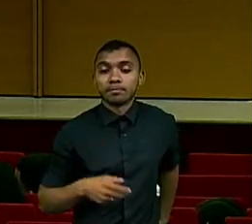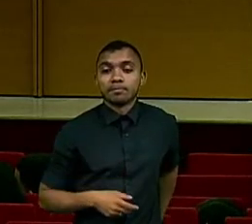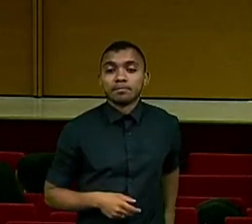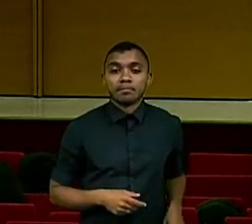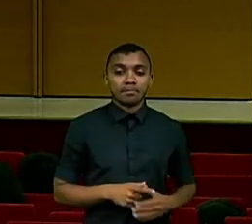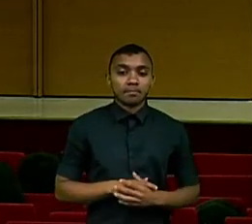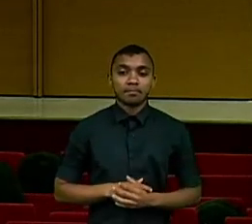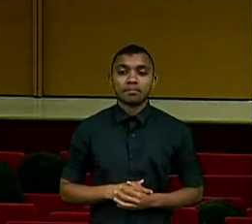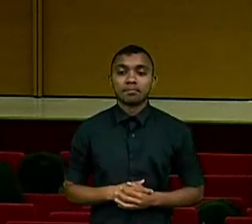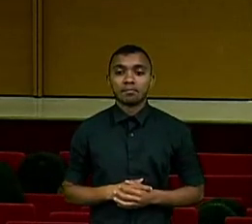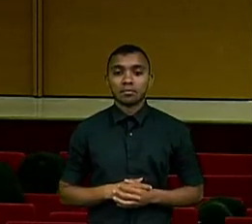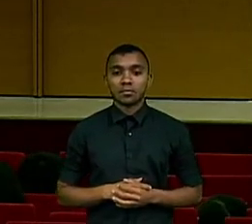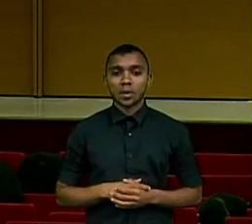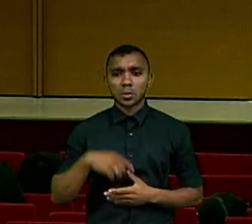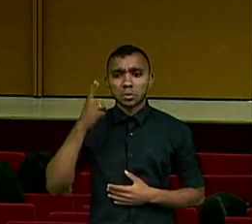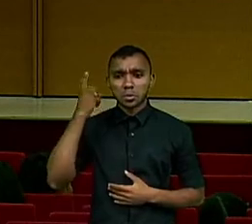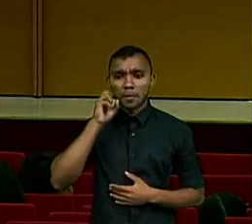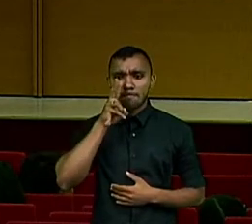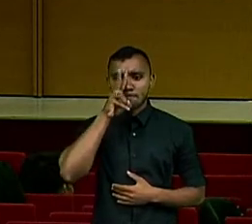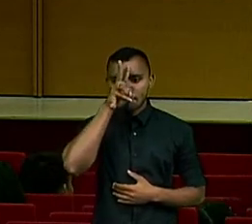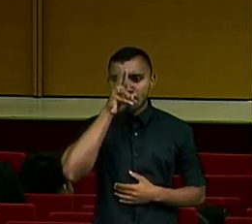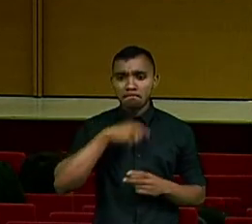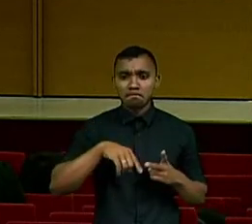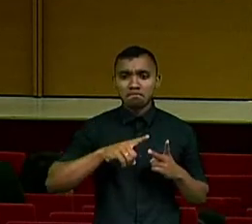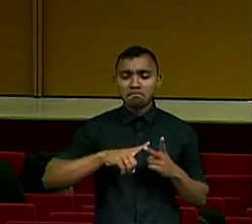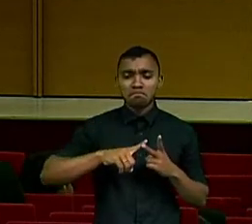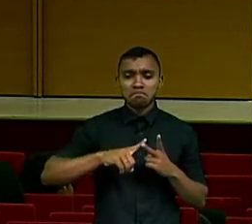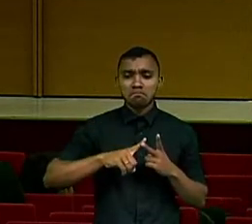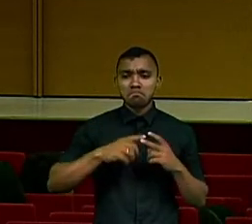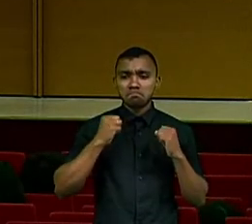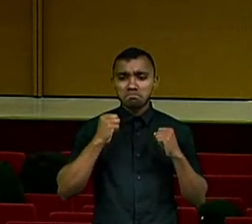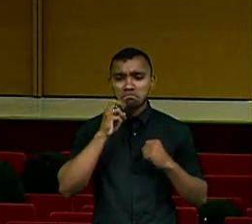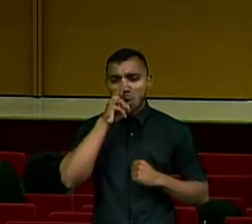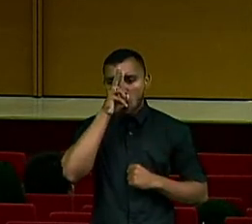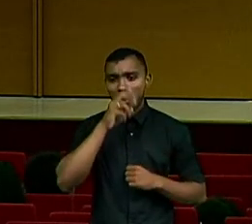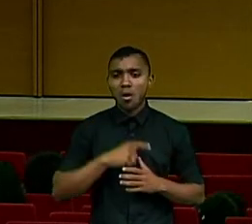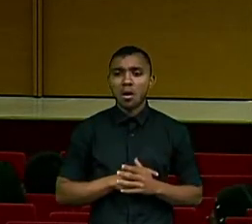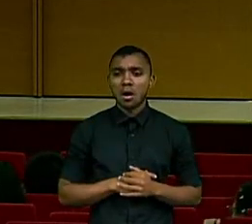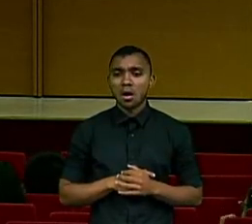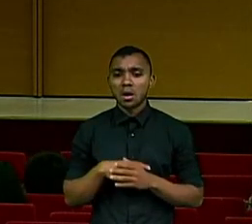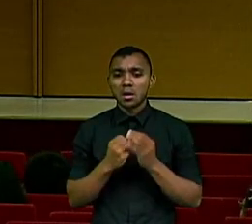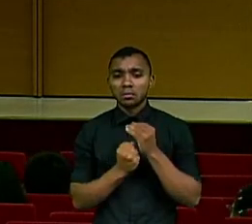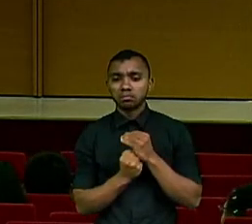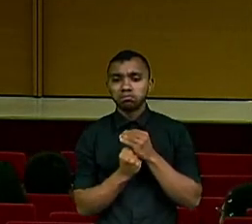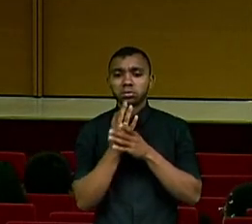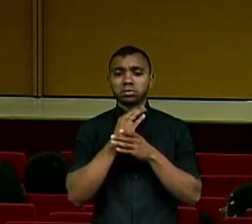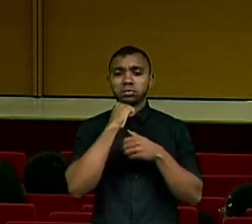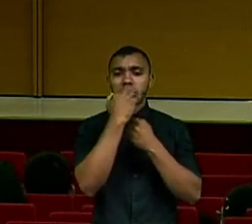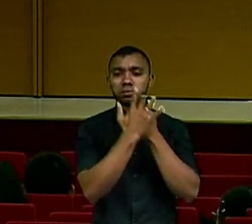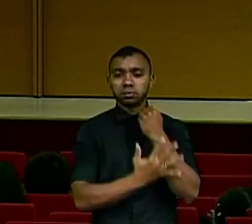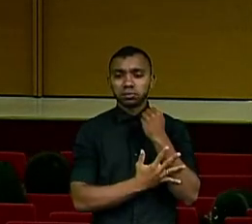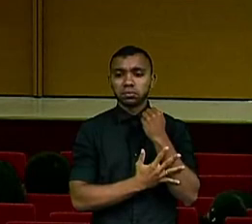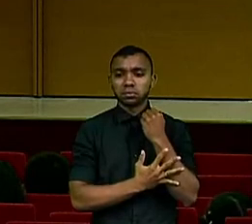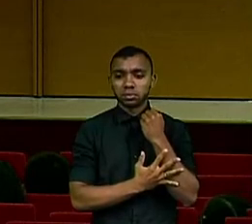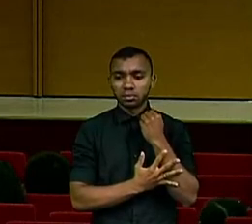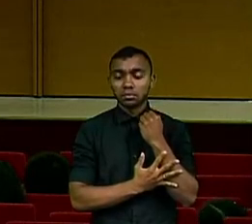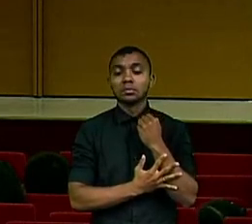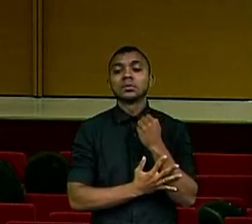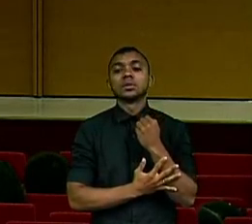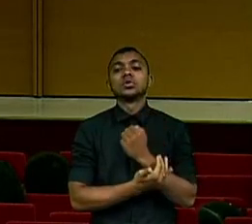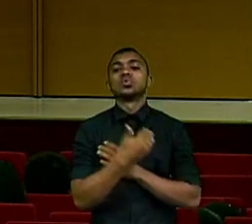estrondo supersônico o trovão o estrondo de um vulcão de um vulcão todos eles têm a mesma